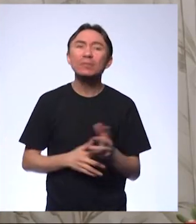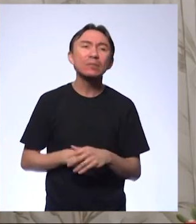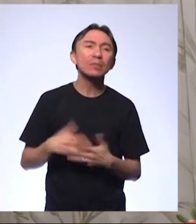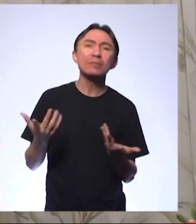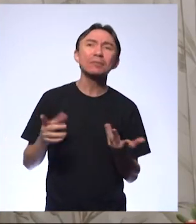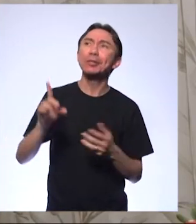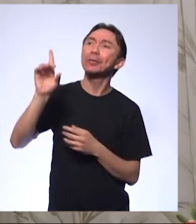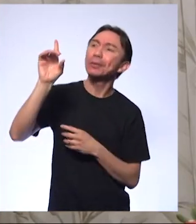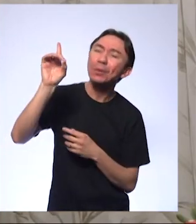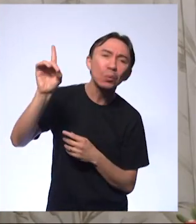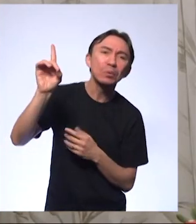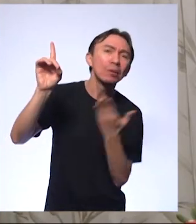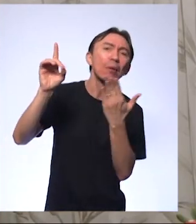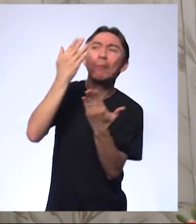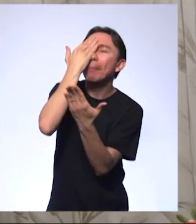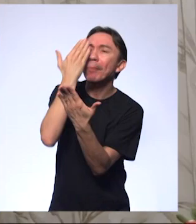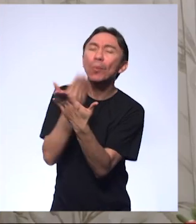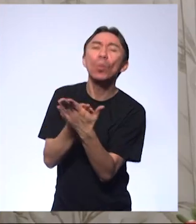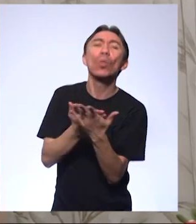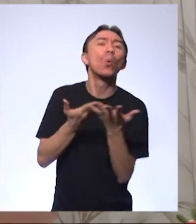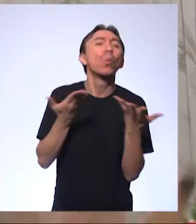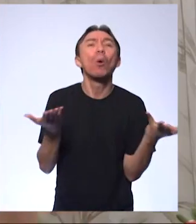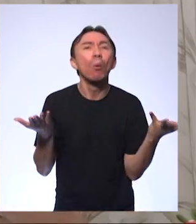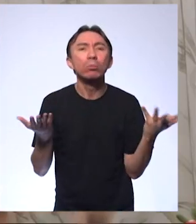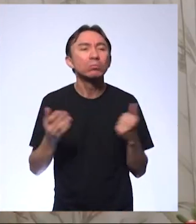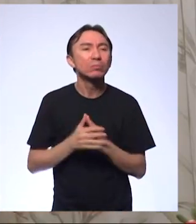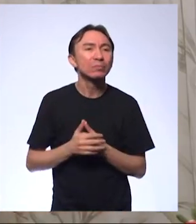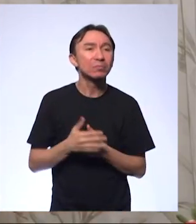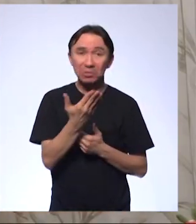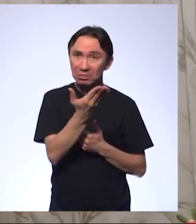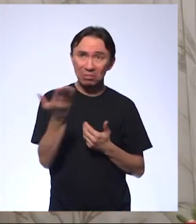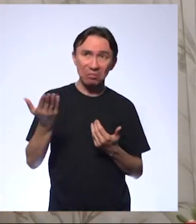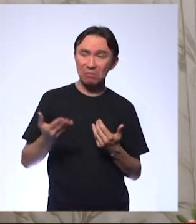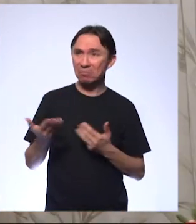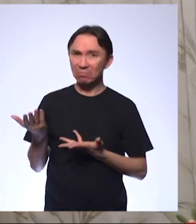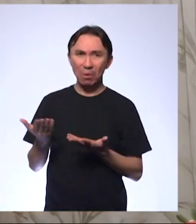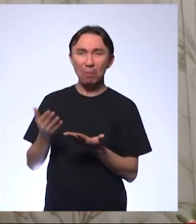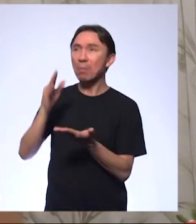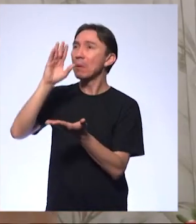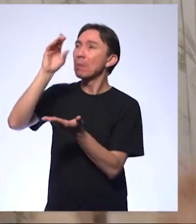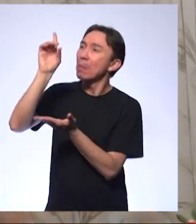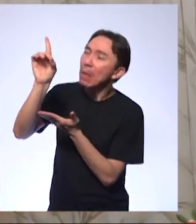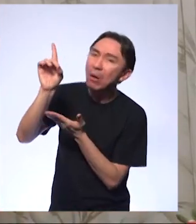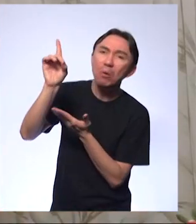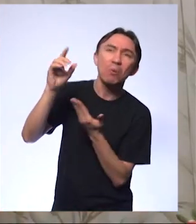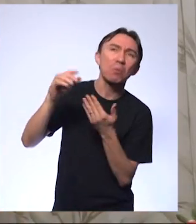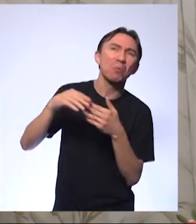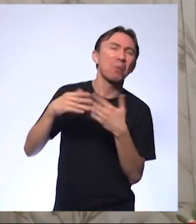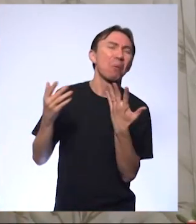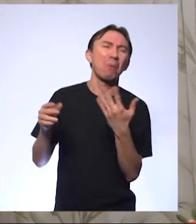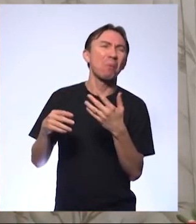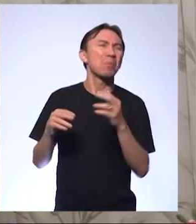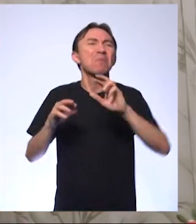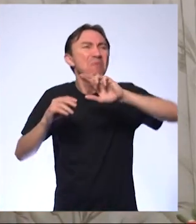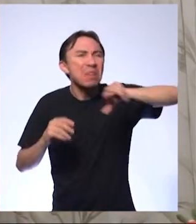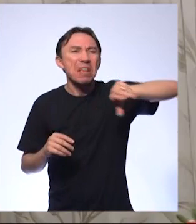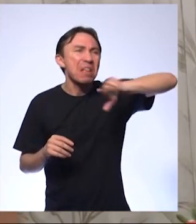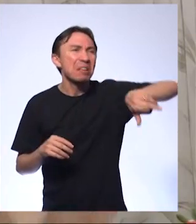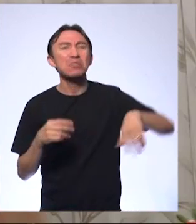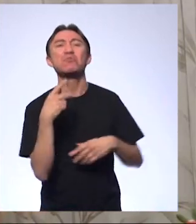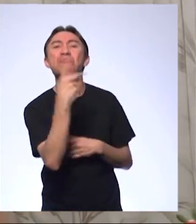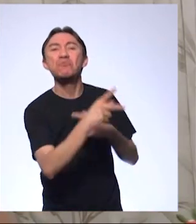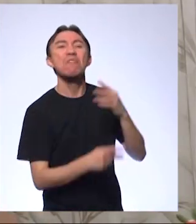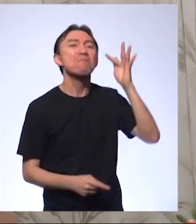qual você crê, com a divindade na qual você tem a sua prática, ou até mesmo se não é uma divindade, é uma filosofia de